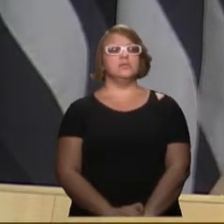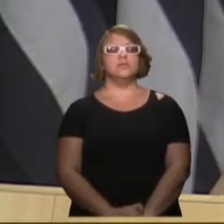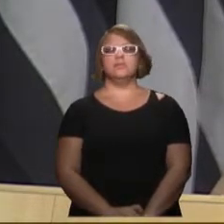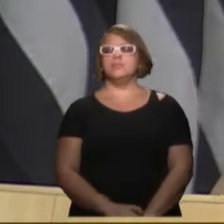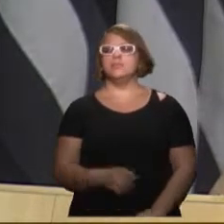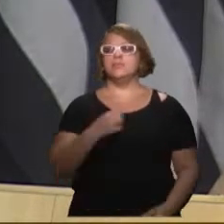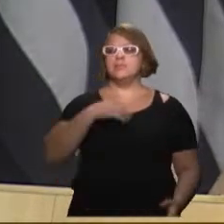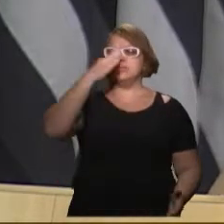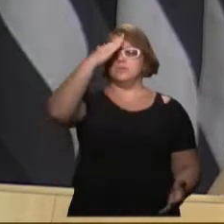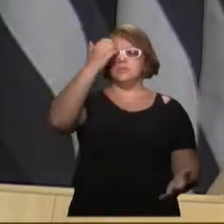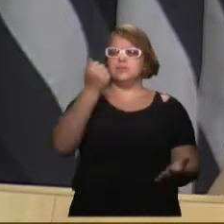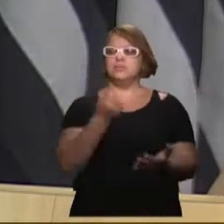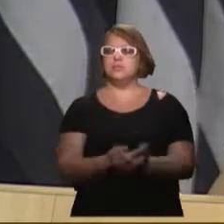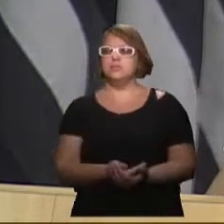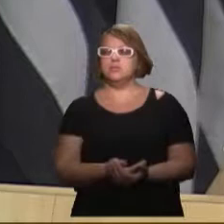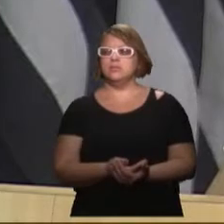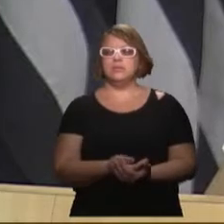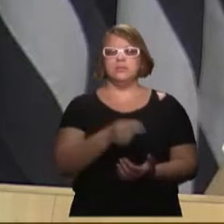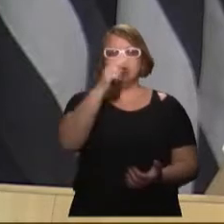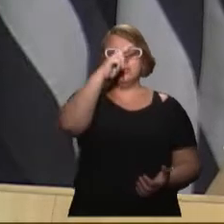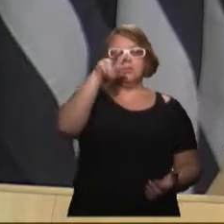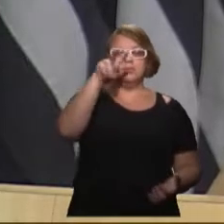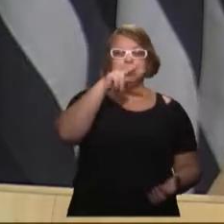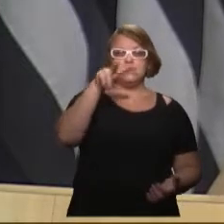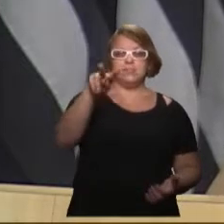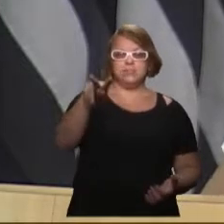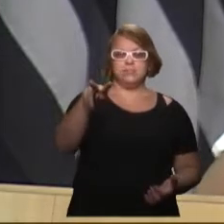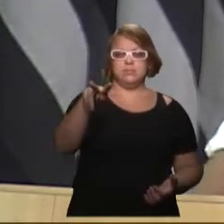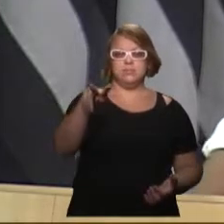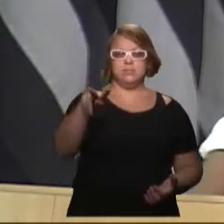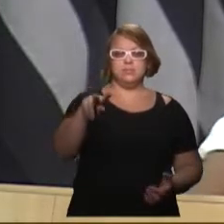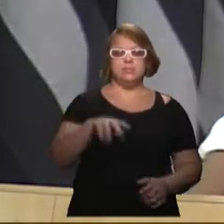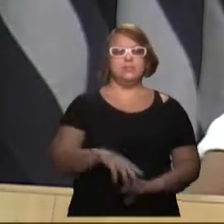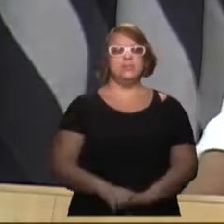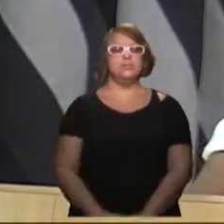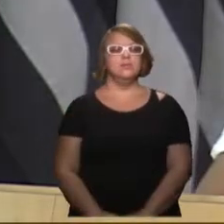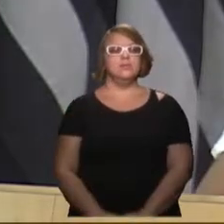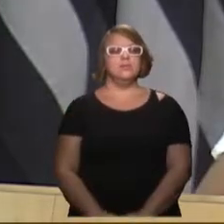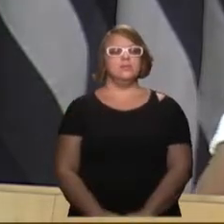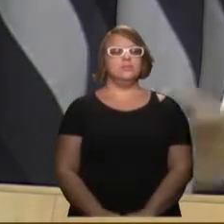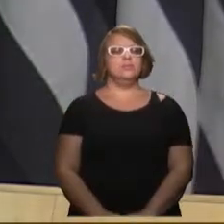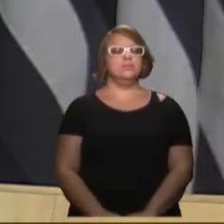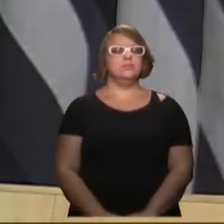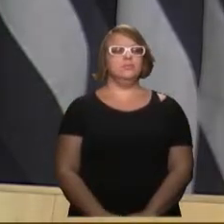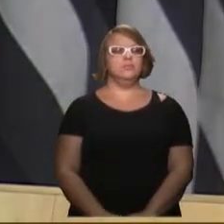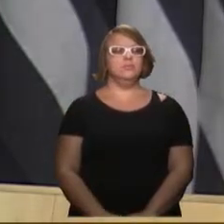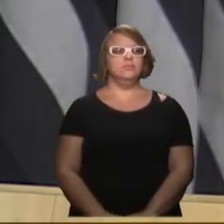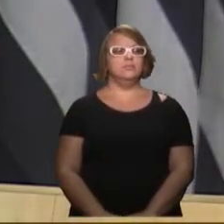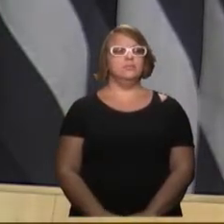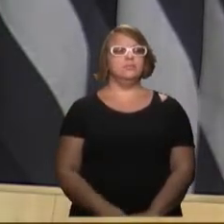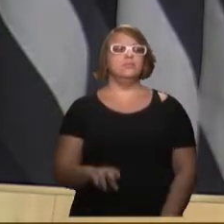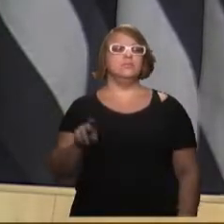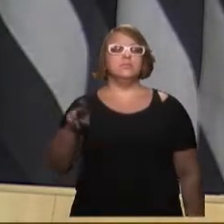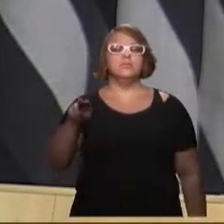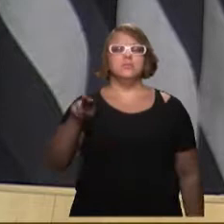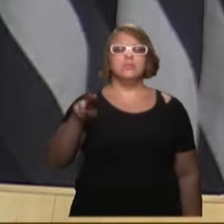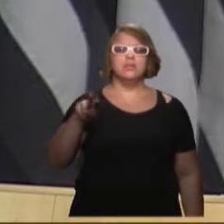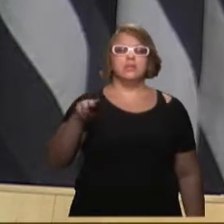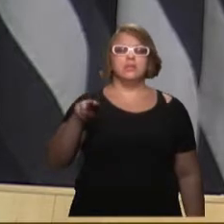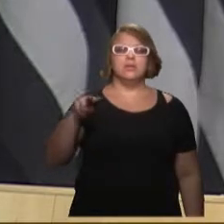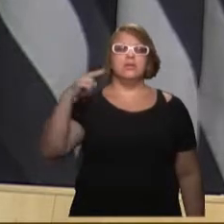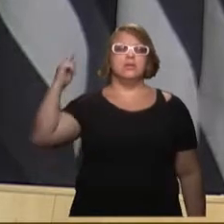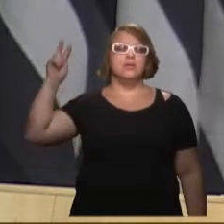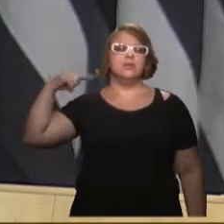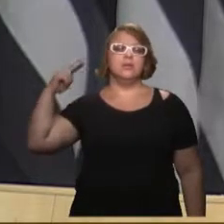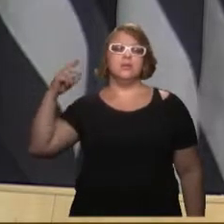gente possa ver isso, como o vereador Alexandre colocou, ele não me recordo se ele colocou